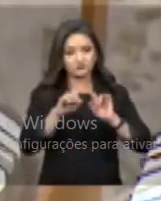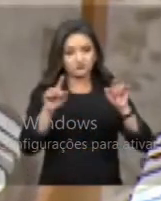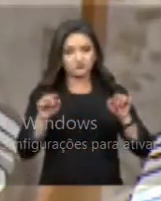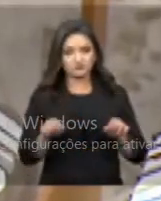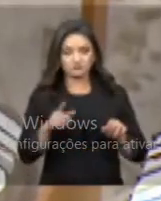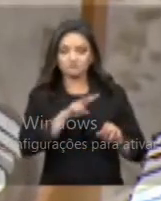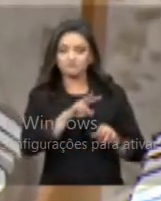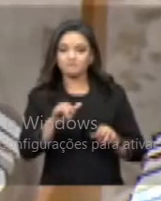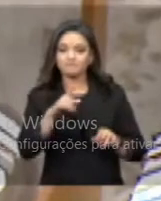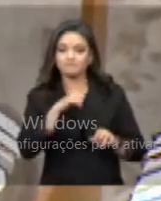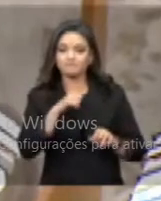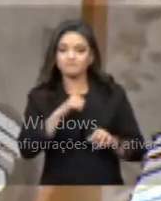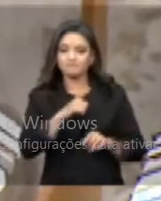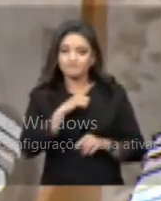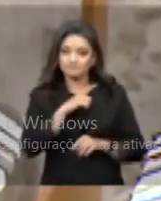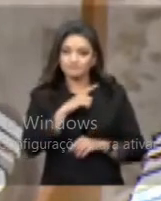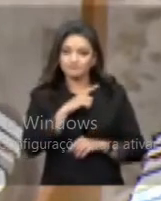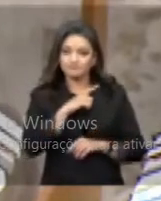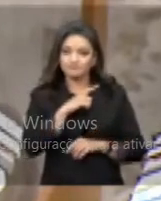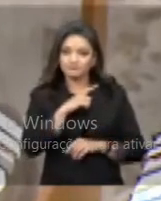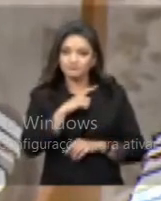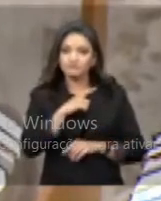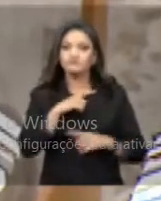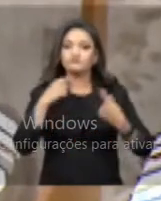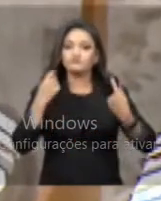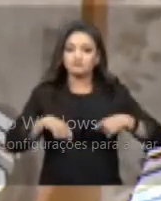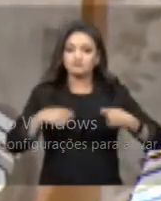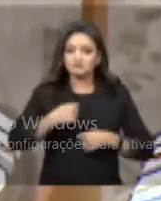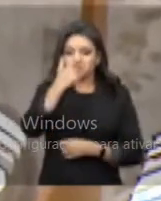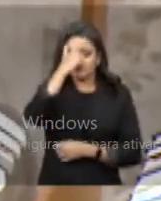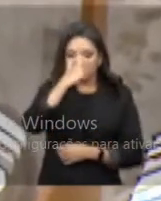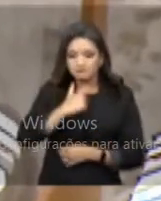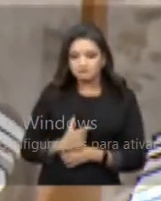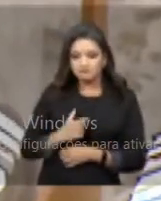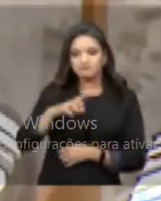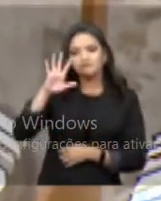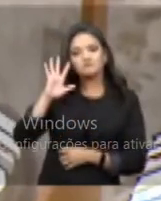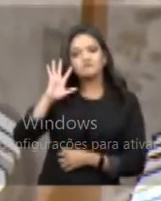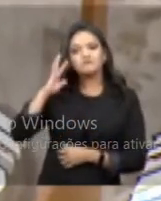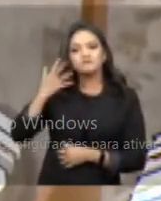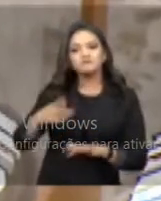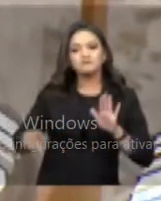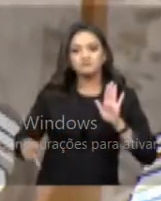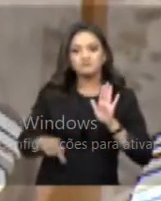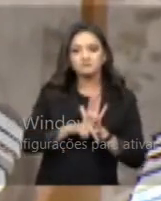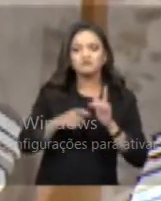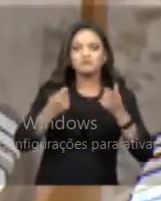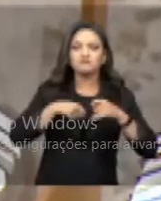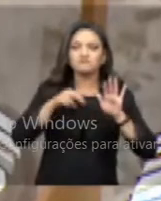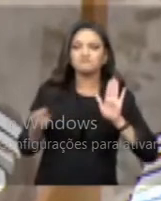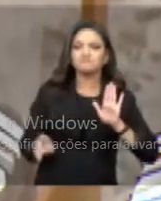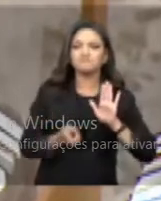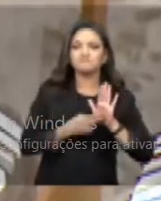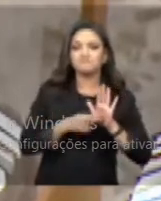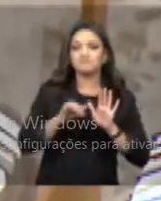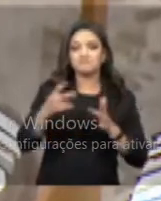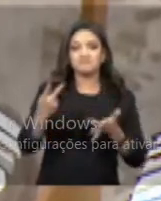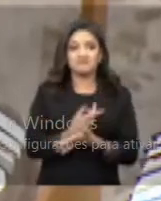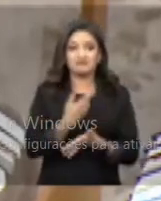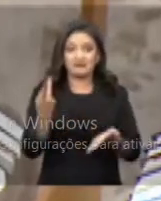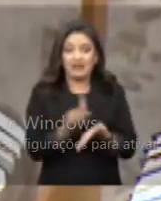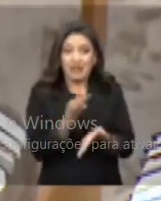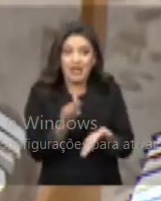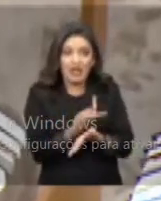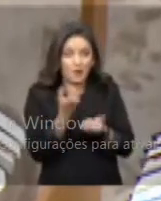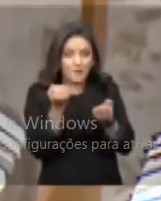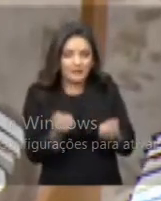responderá pessoalmente por suas decisões ou opiniões técnicas em caso de erro grosseiro.